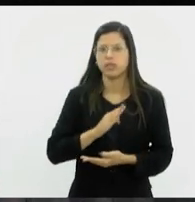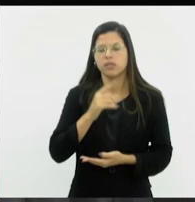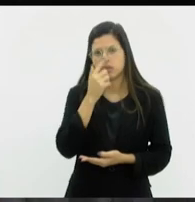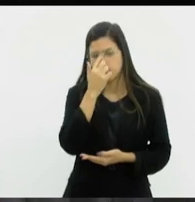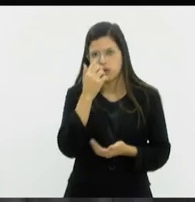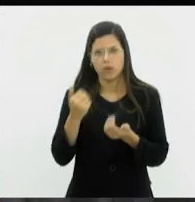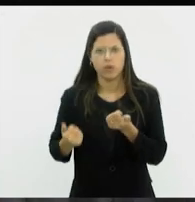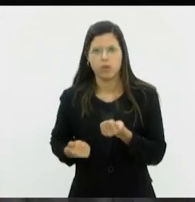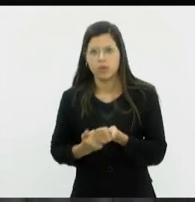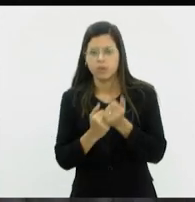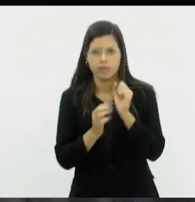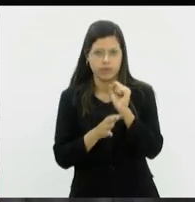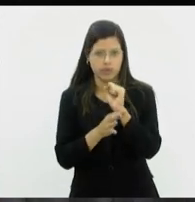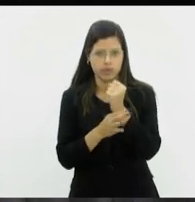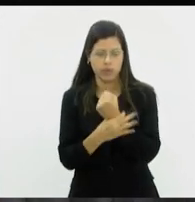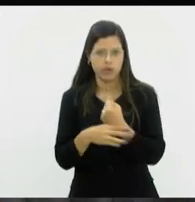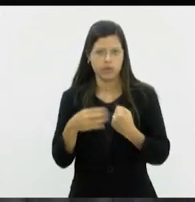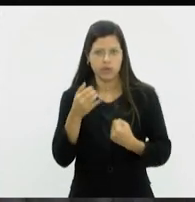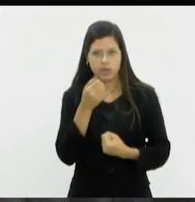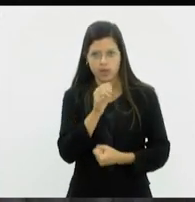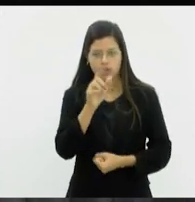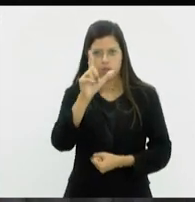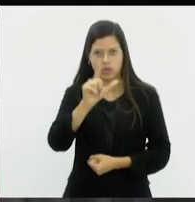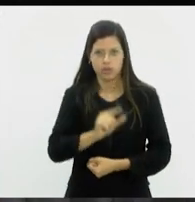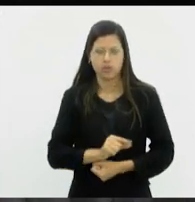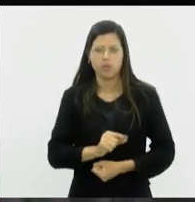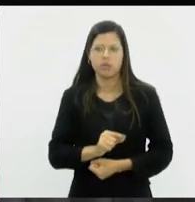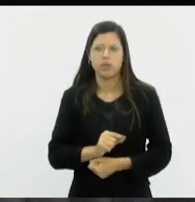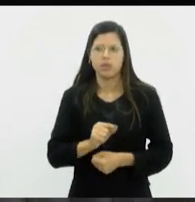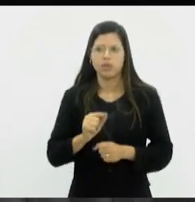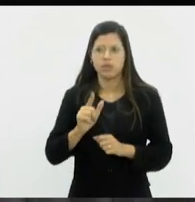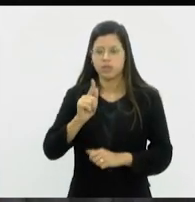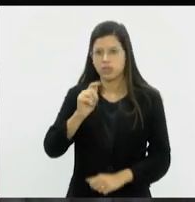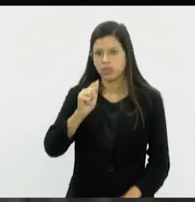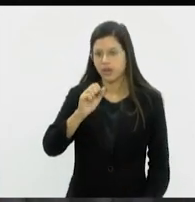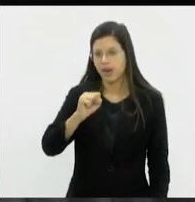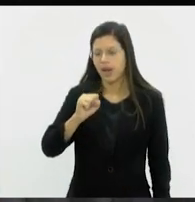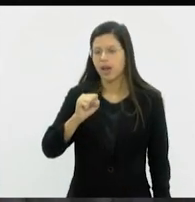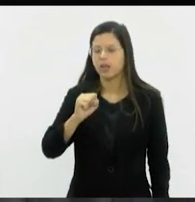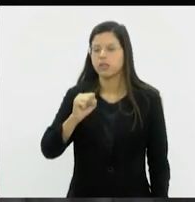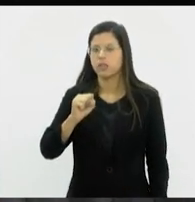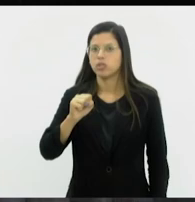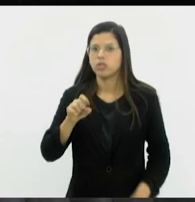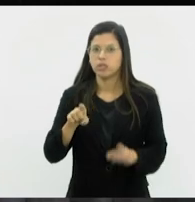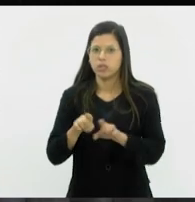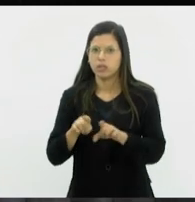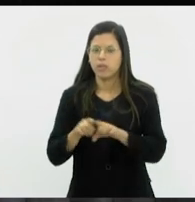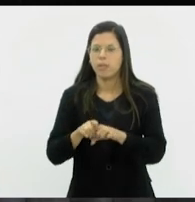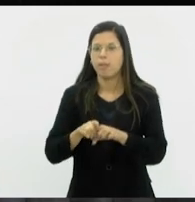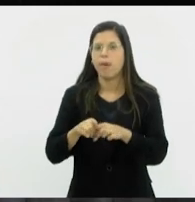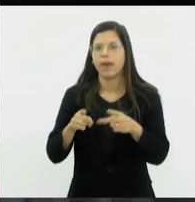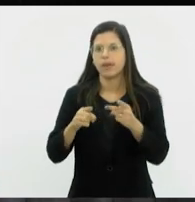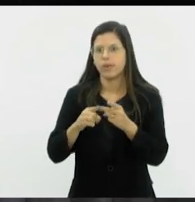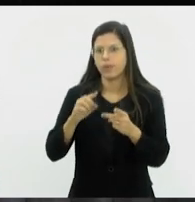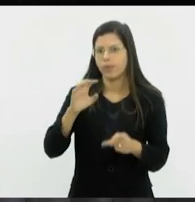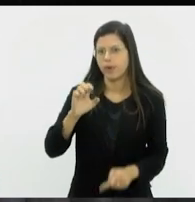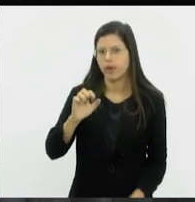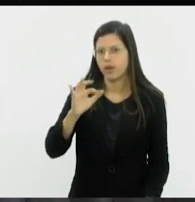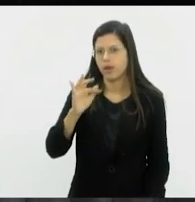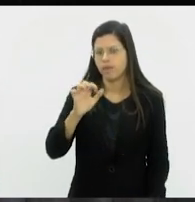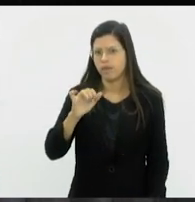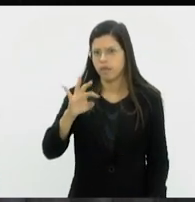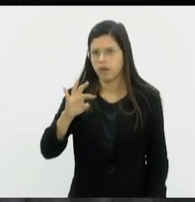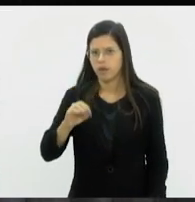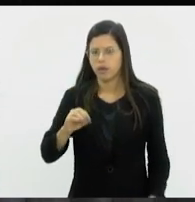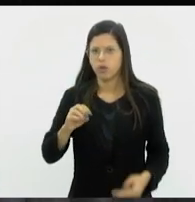para a segurança energética e a redução das emissões de gases e efeito estufa, que todos